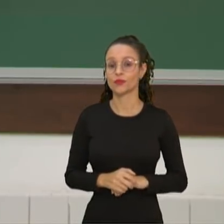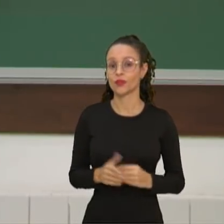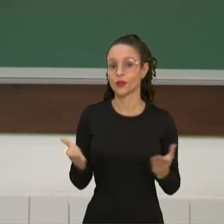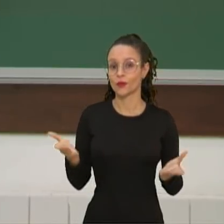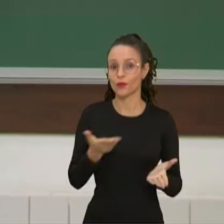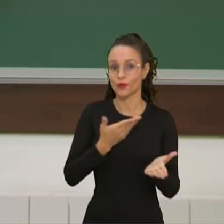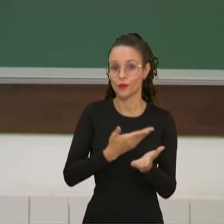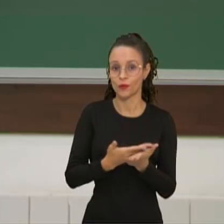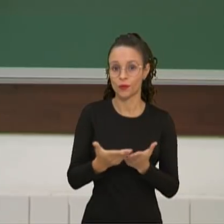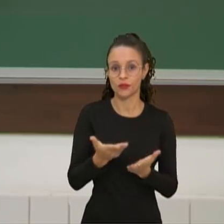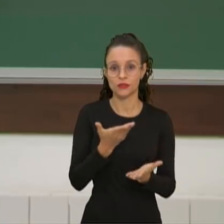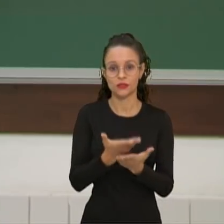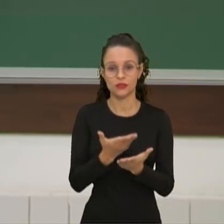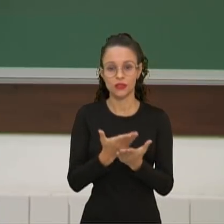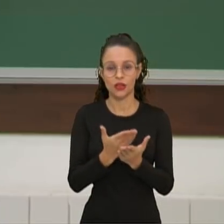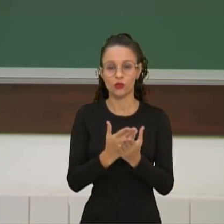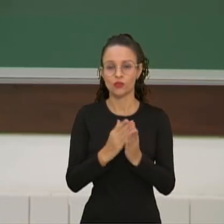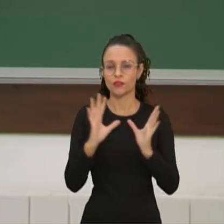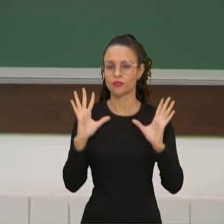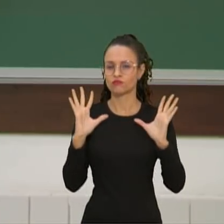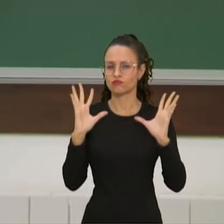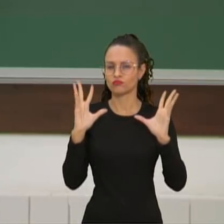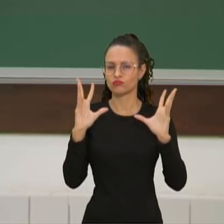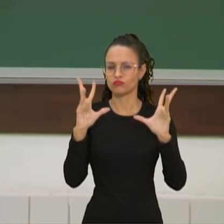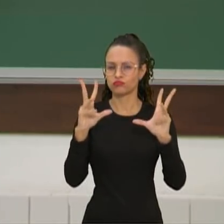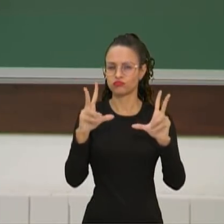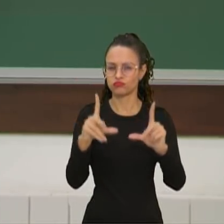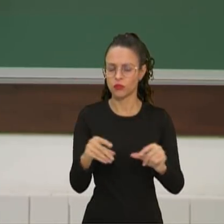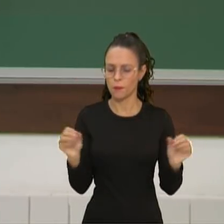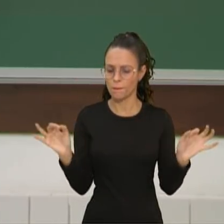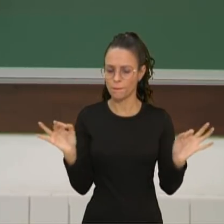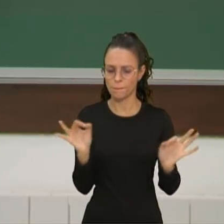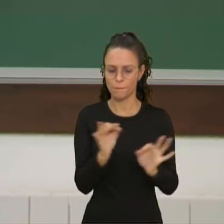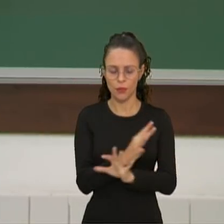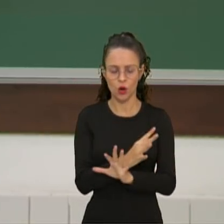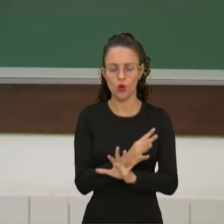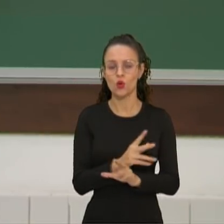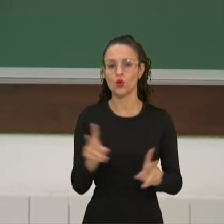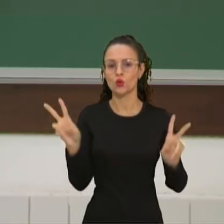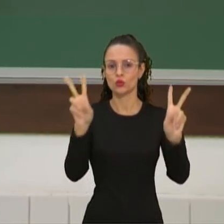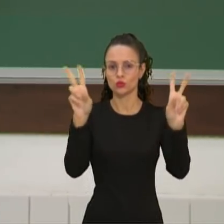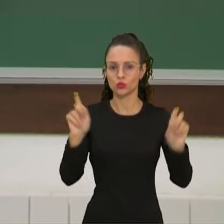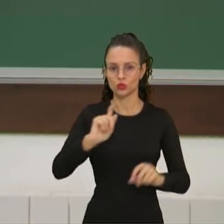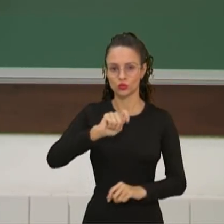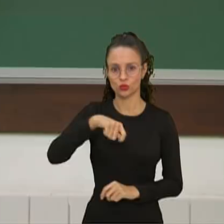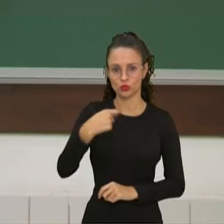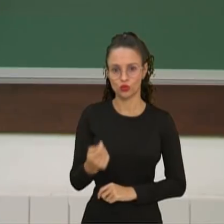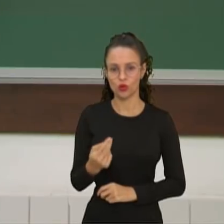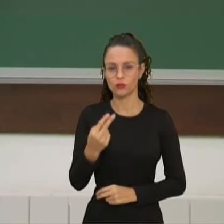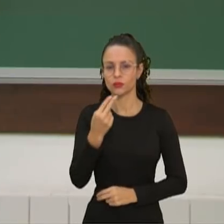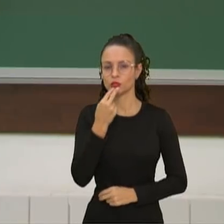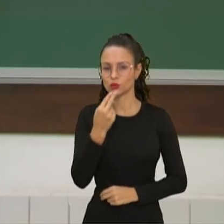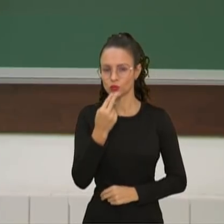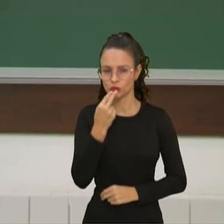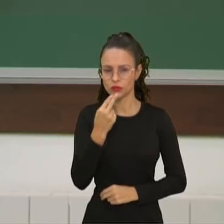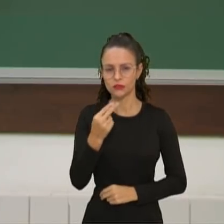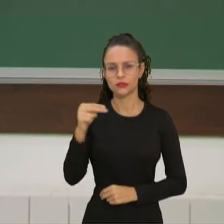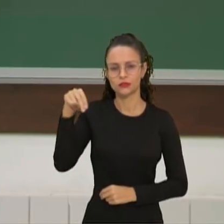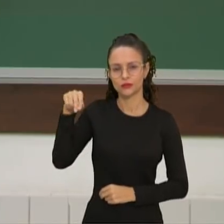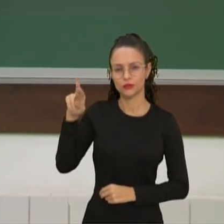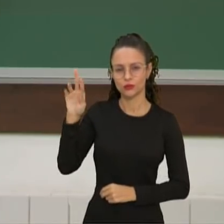vai finalizar toda essa parte de nutrição, que nós já estamos há algumas aulas falando, né? Então acho que todo mundo já